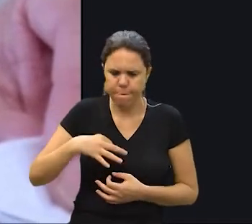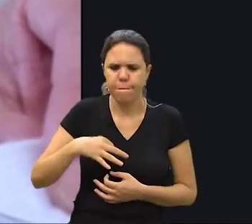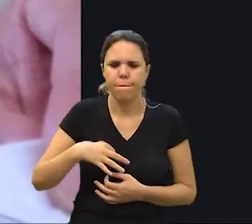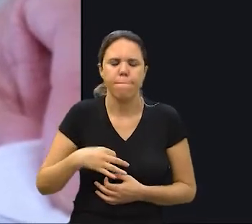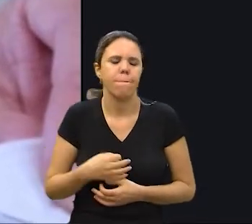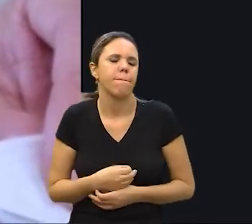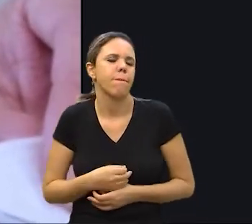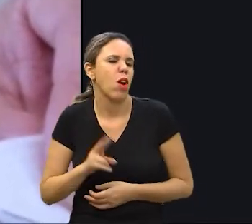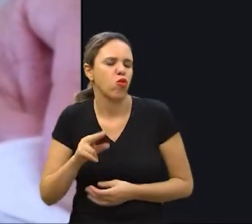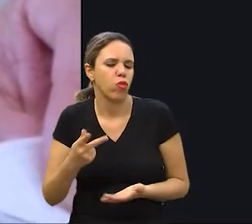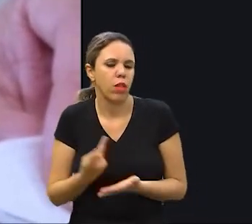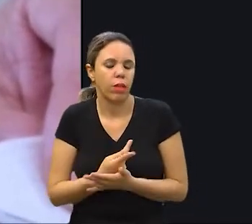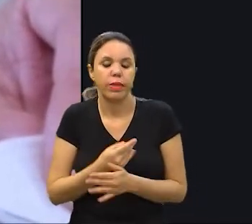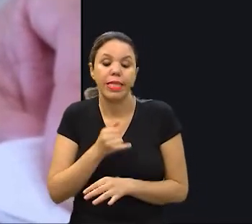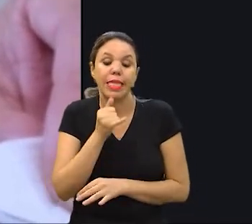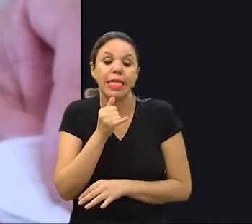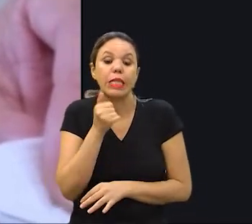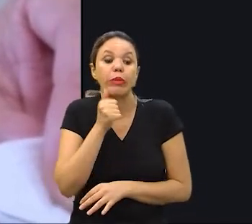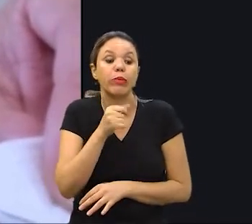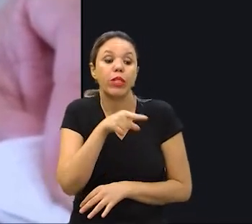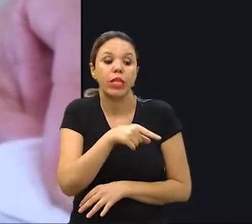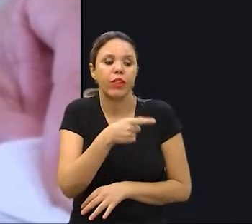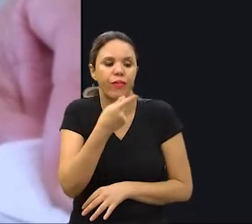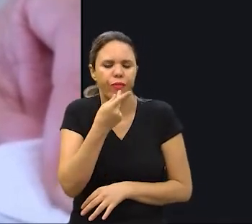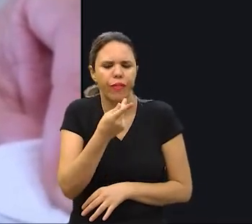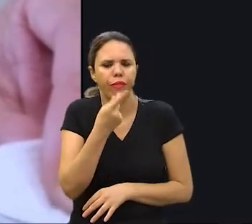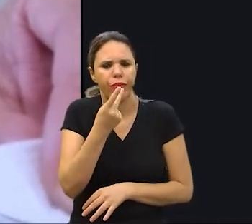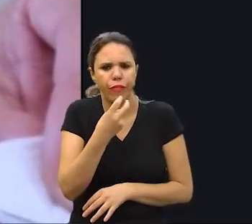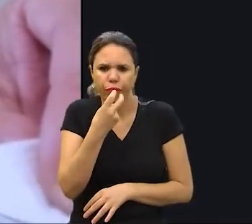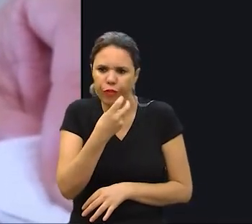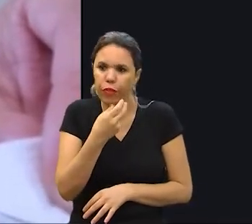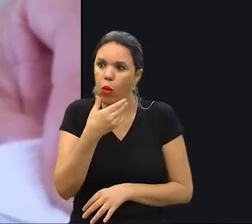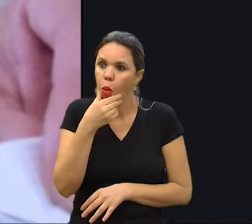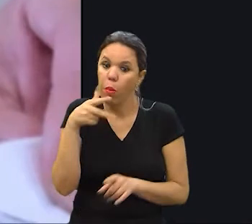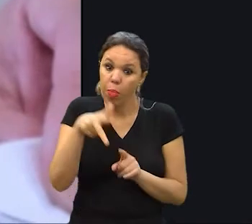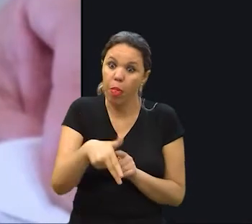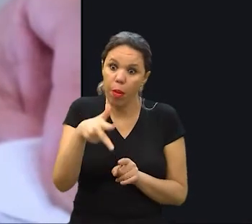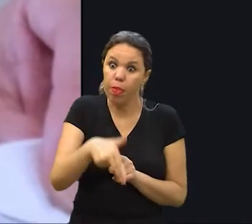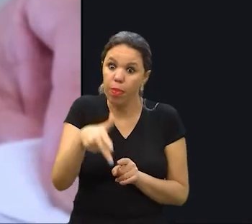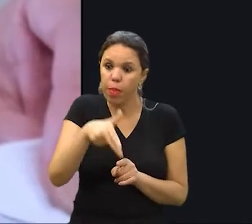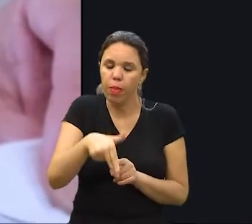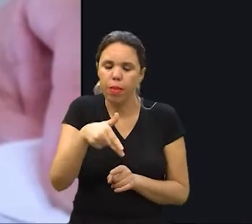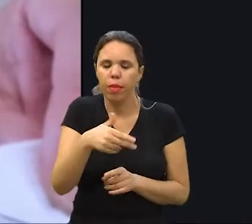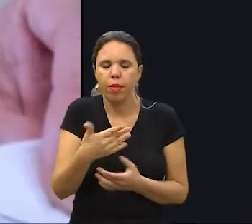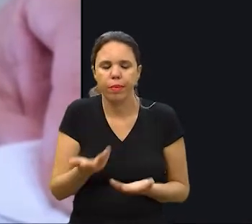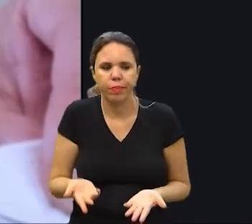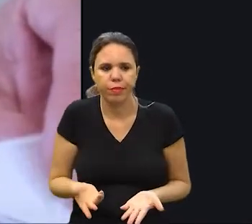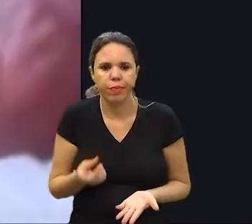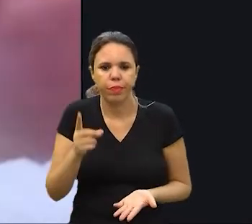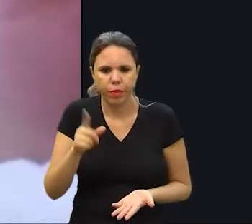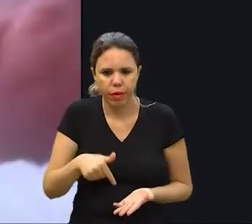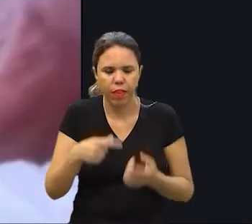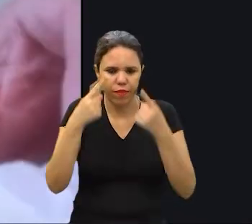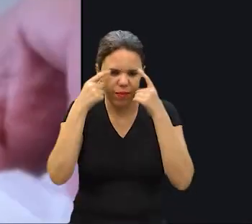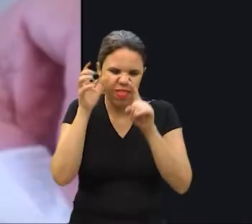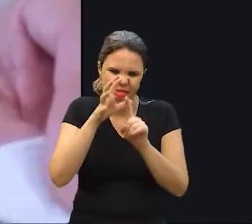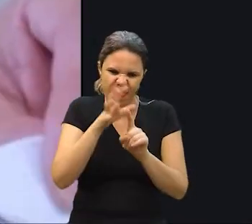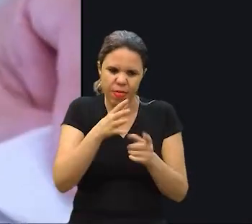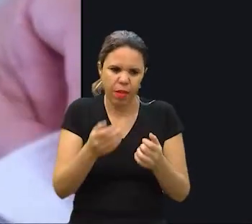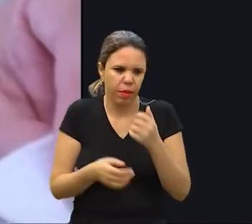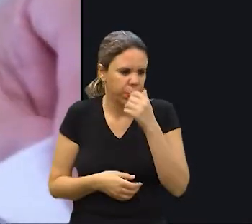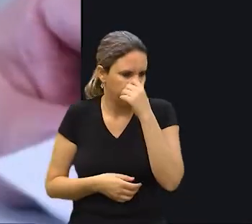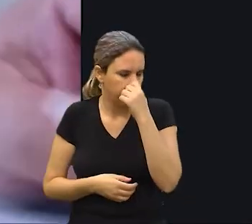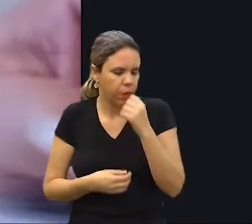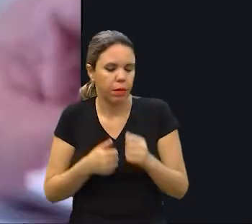certo. Por exemplo, uma mulher está falando e o homem interrompe. Isso é violência